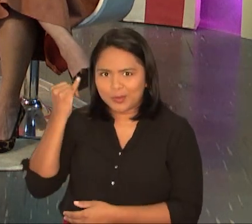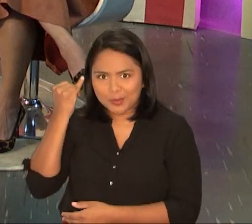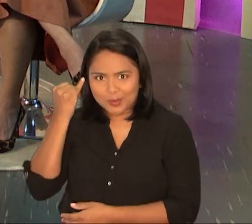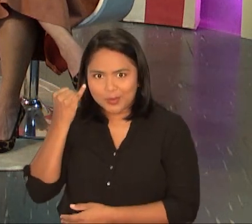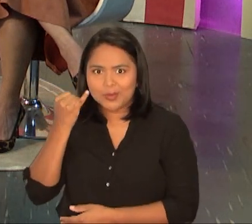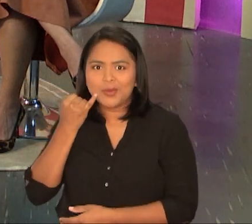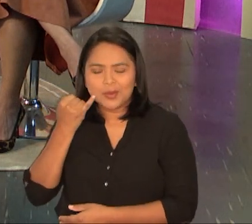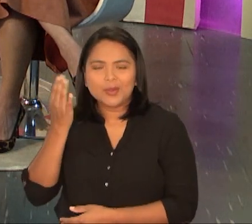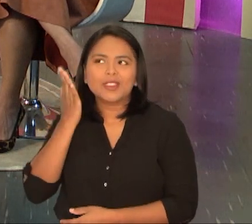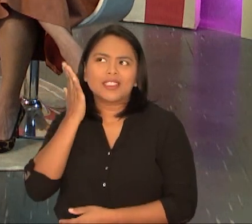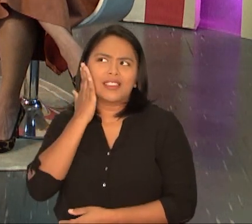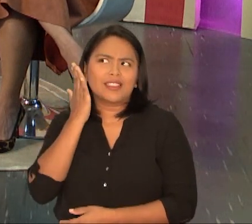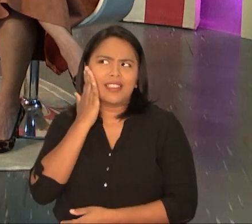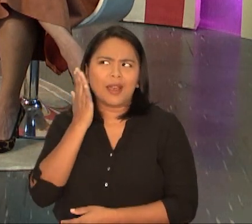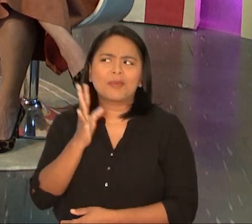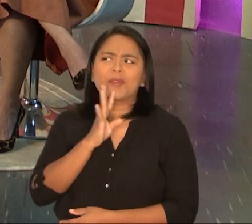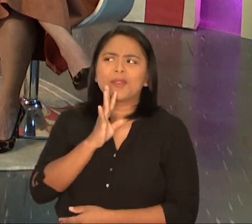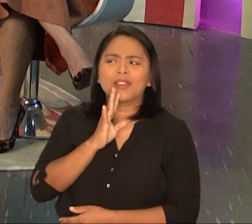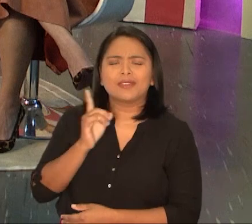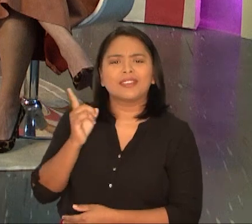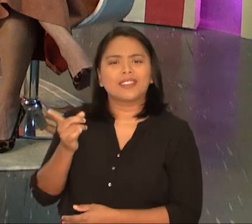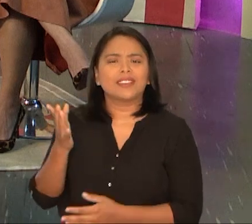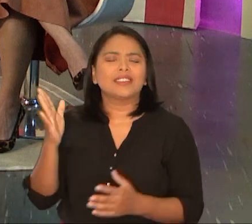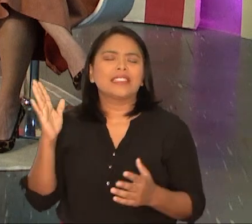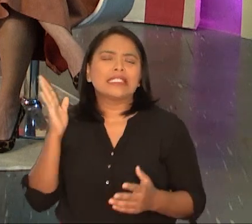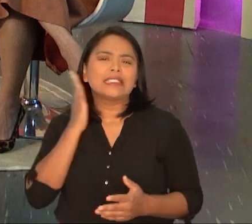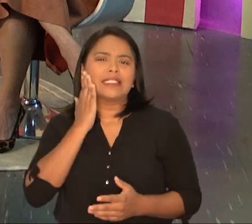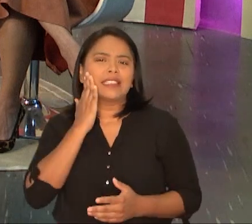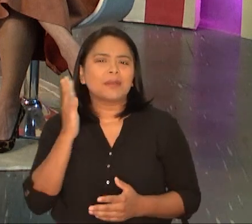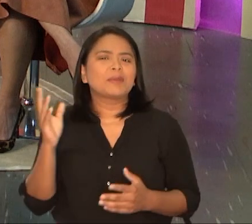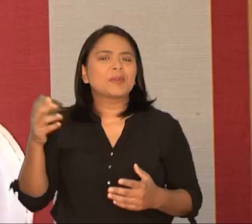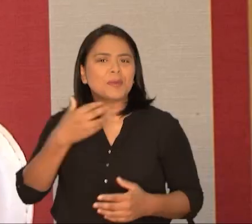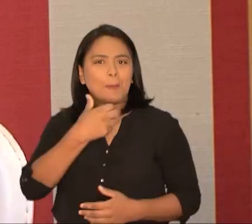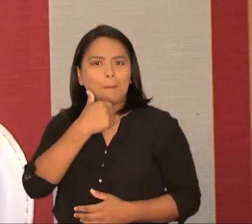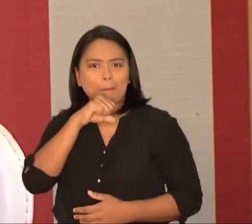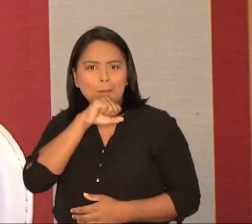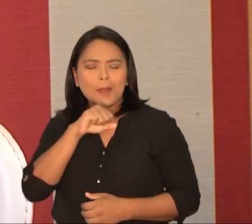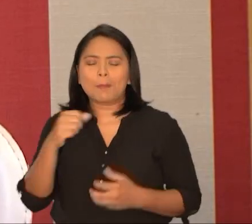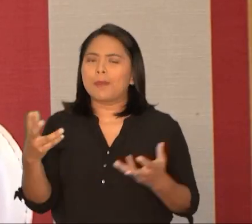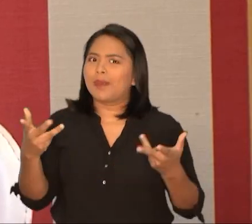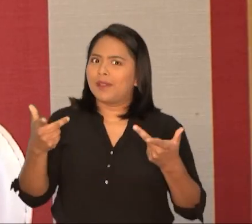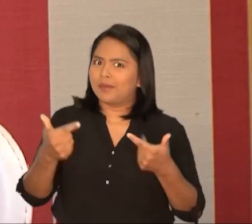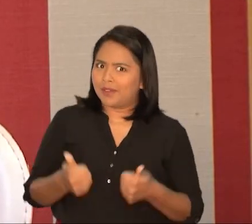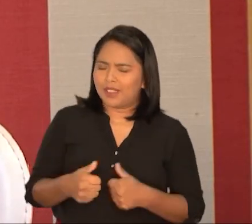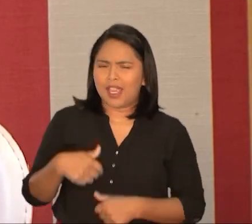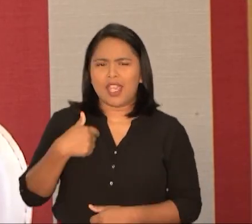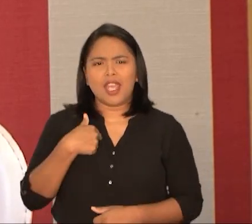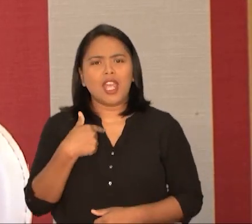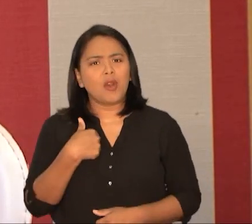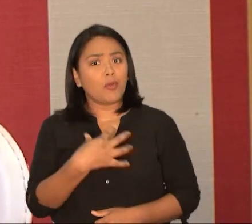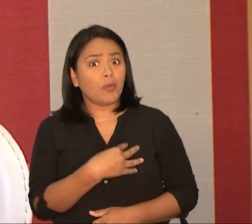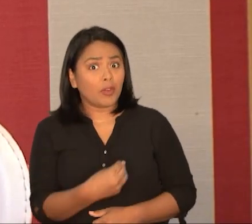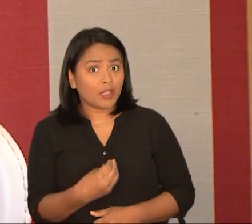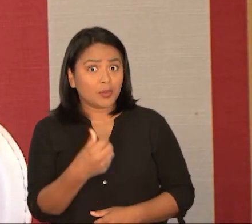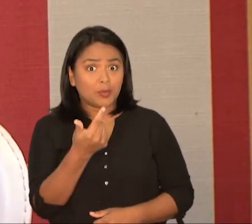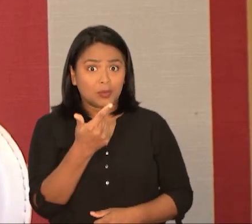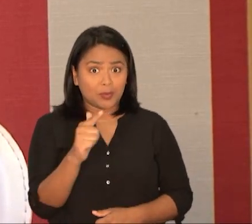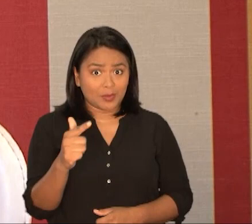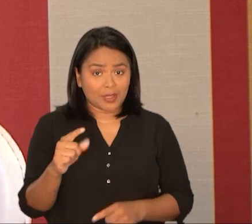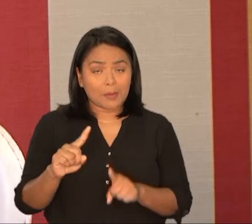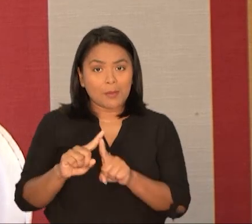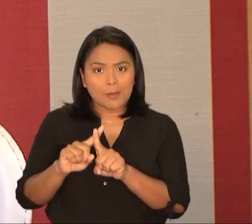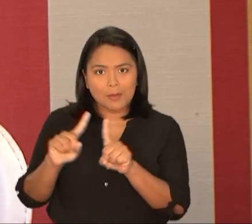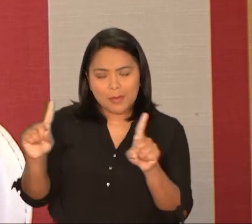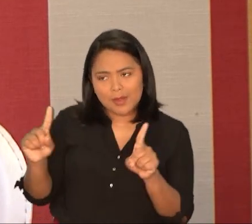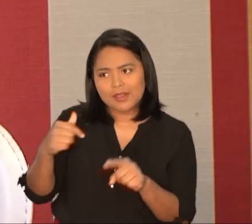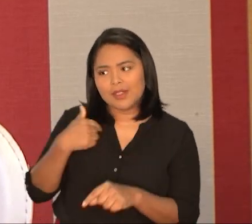com você sabe que você é uma mãezona. Eu não sou mãe, mas sou filha da Jo Nascimento, uma mulher guerreira que me